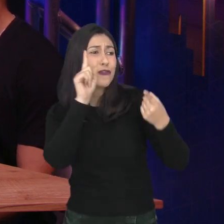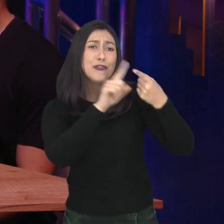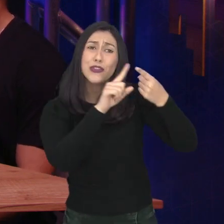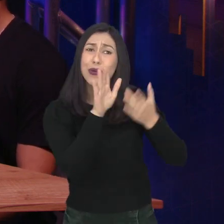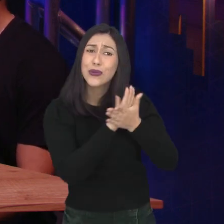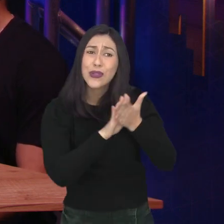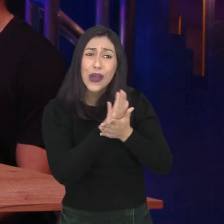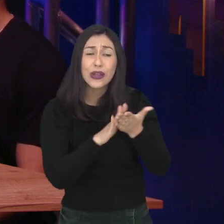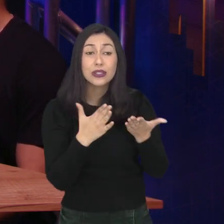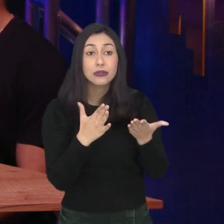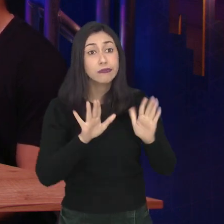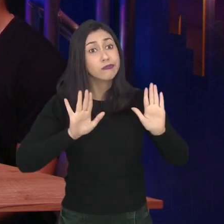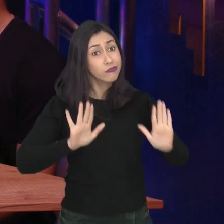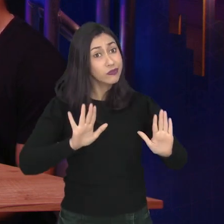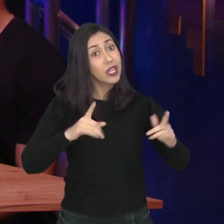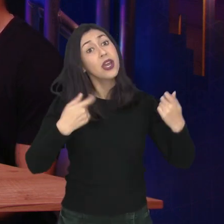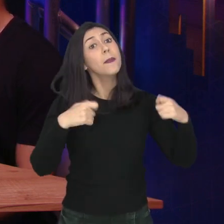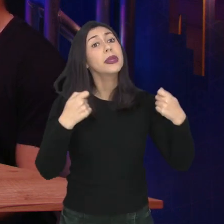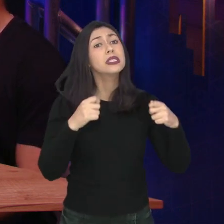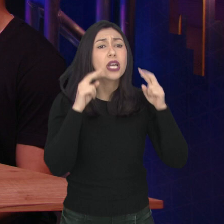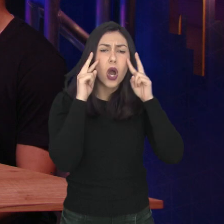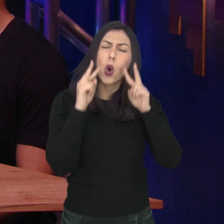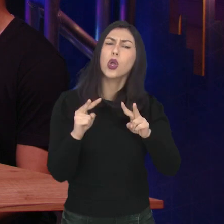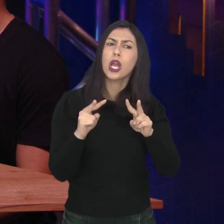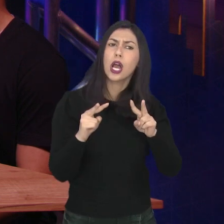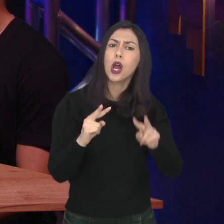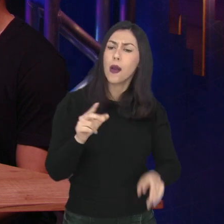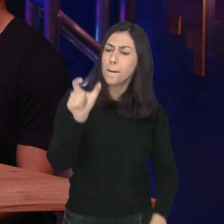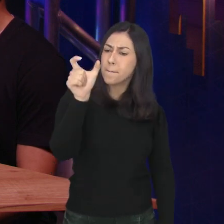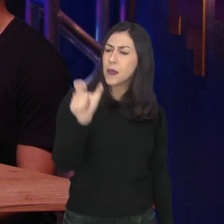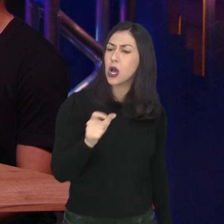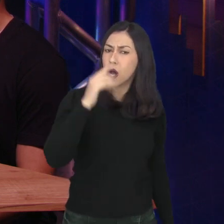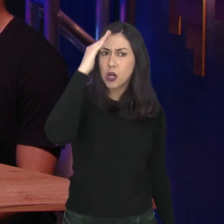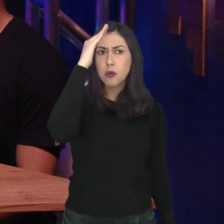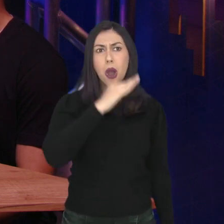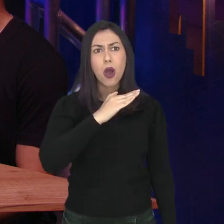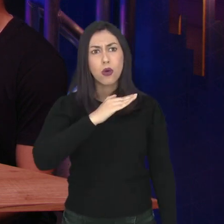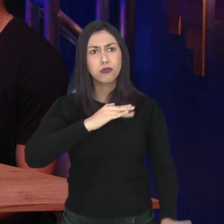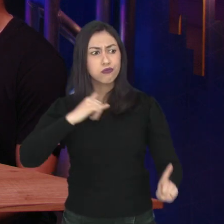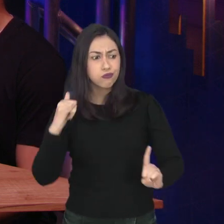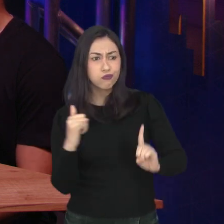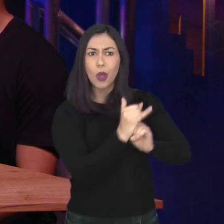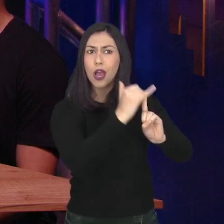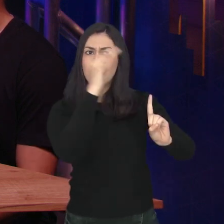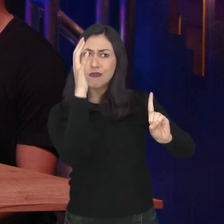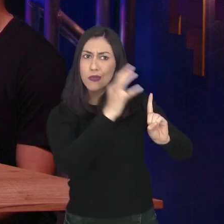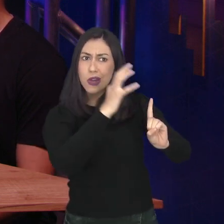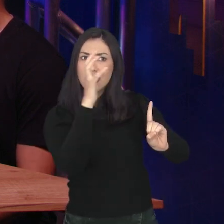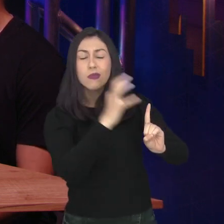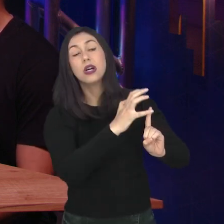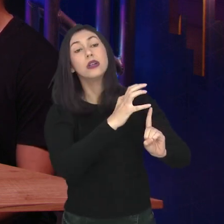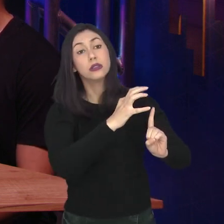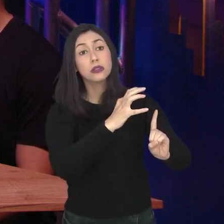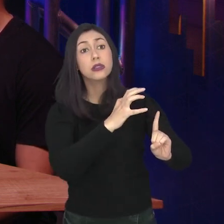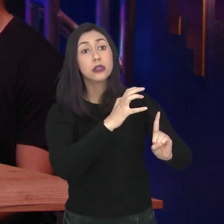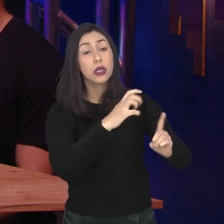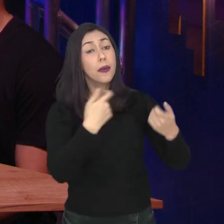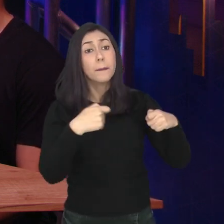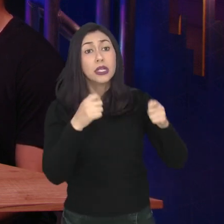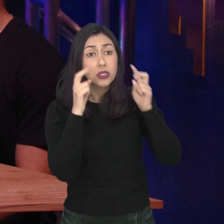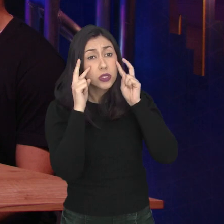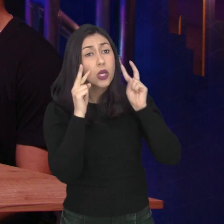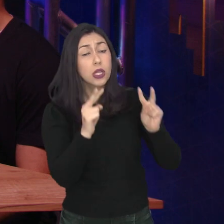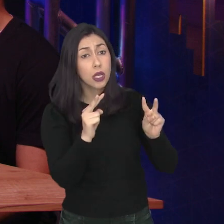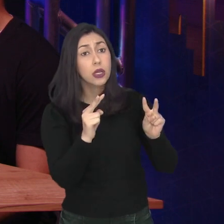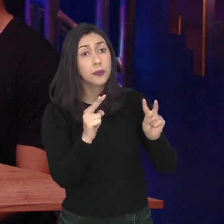revidou? E, na verdade, a gente tem que olhar muito para quem está cometendo essa agressão, para quem está mesmo sendo esse valentão,